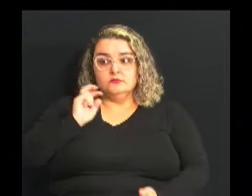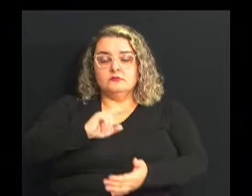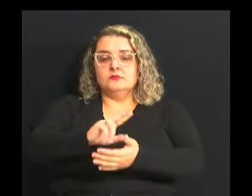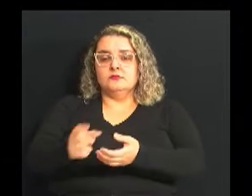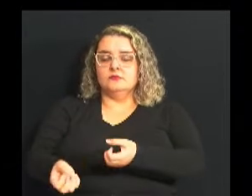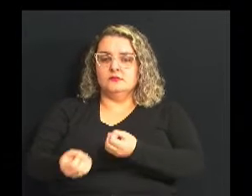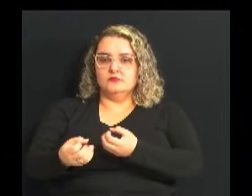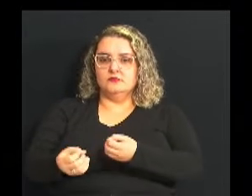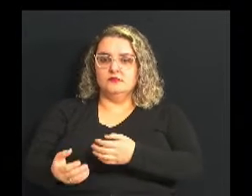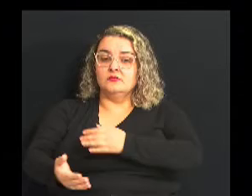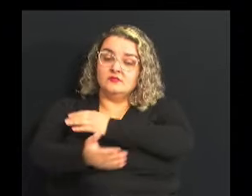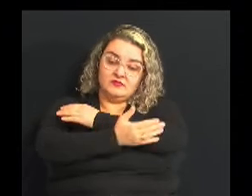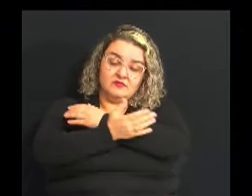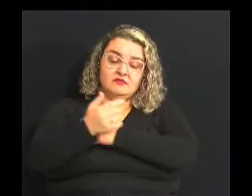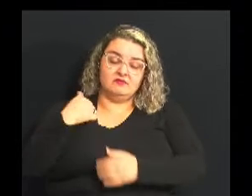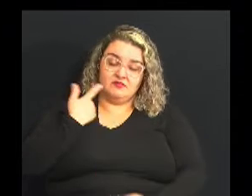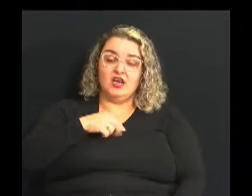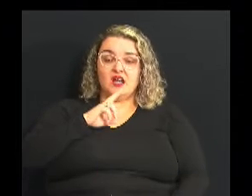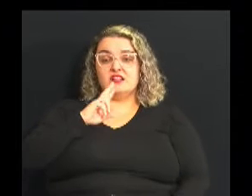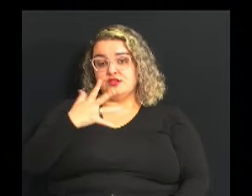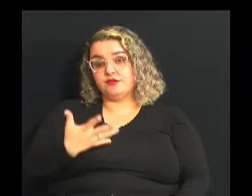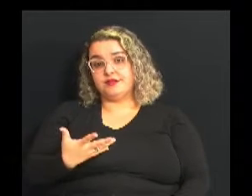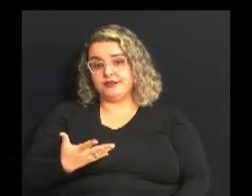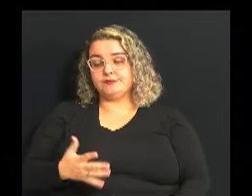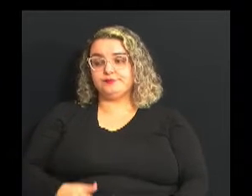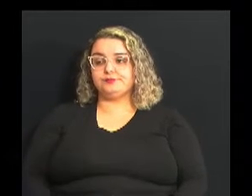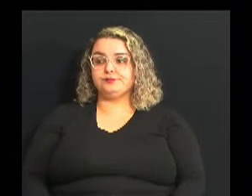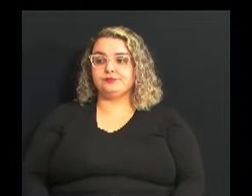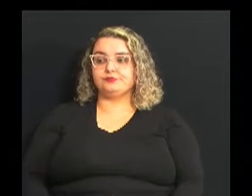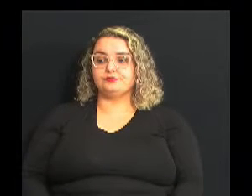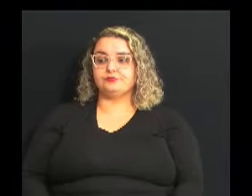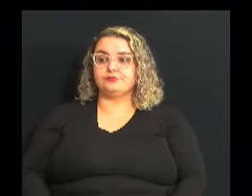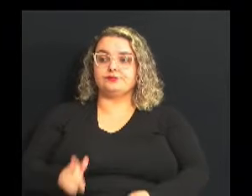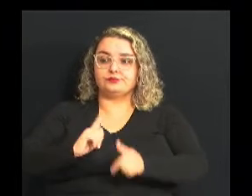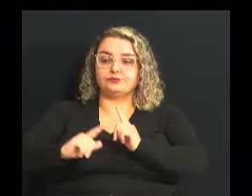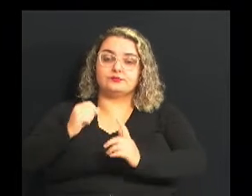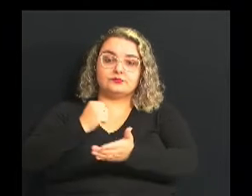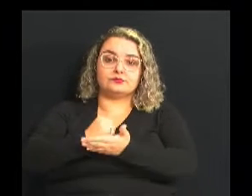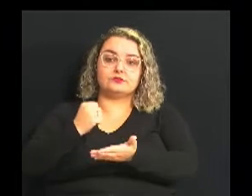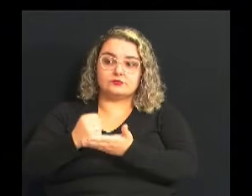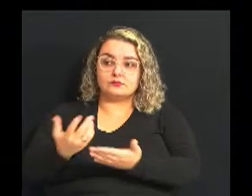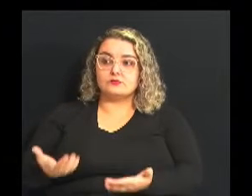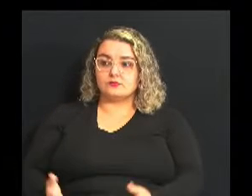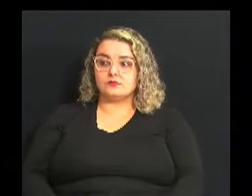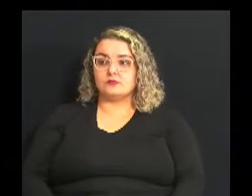computadores. A gente usa também para gerenciamento de contratos, né, para